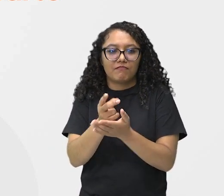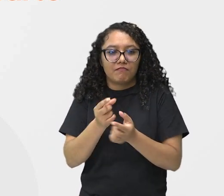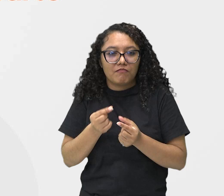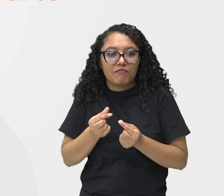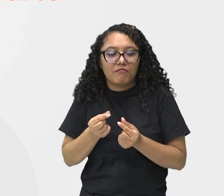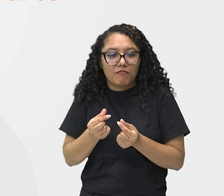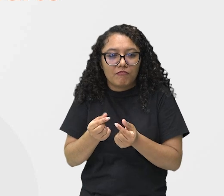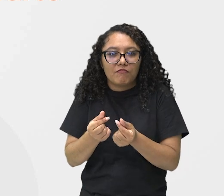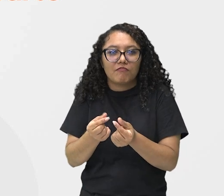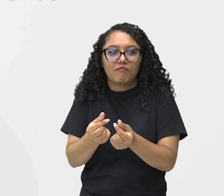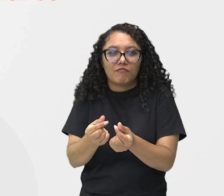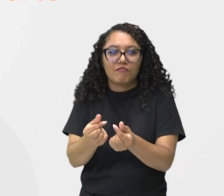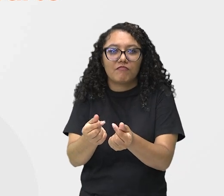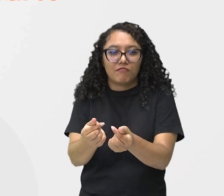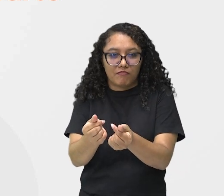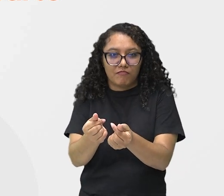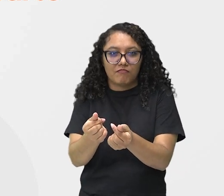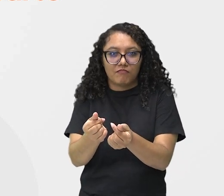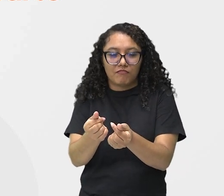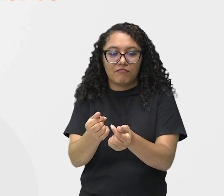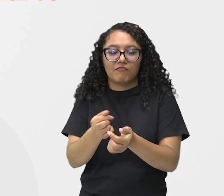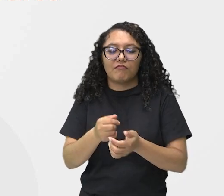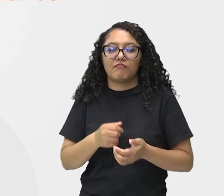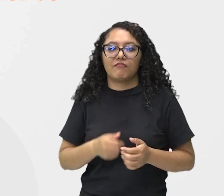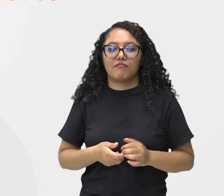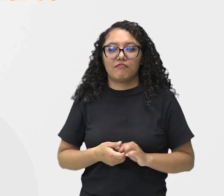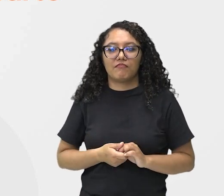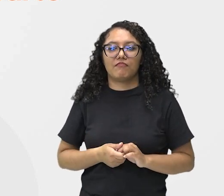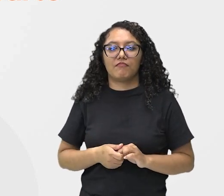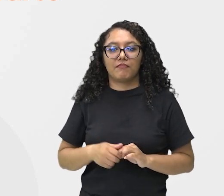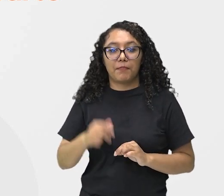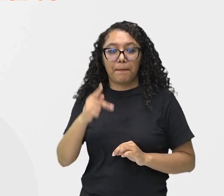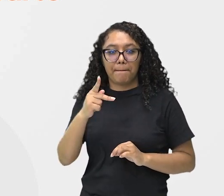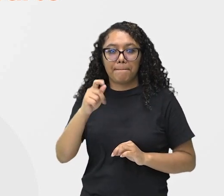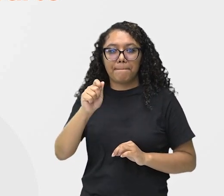constante, ele perdura ali e é